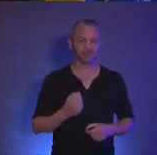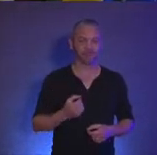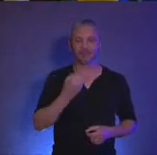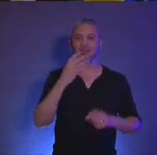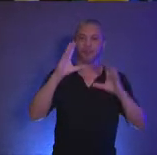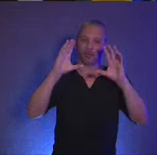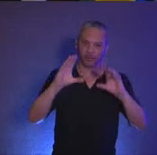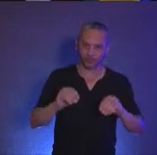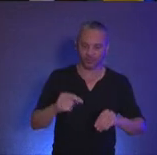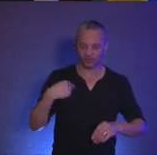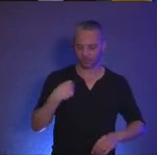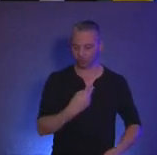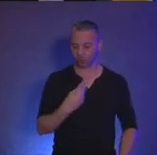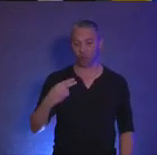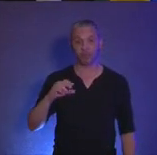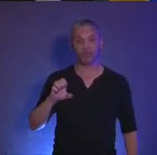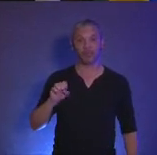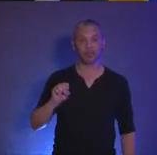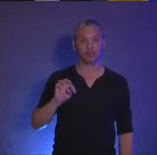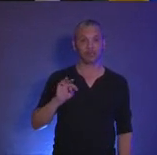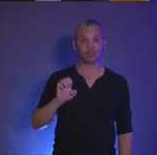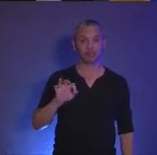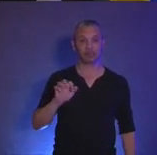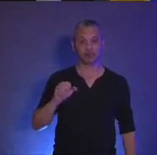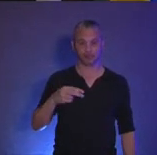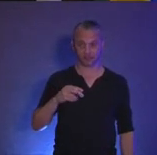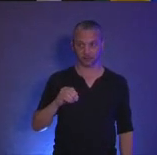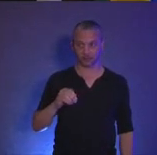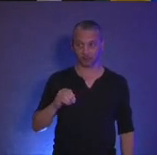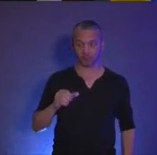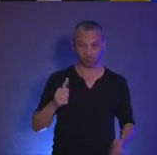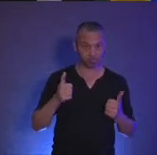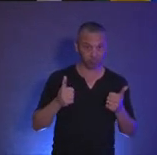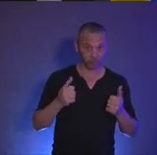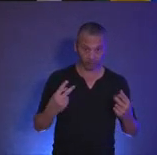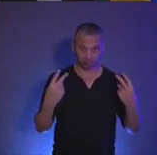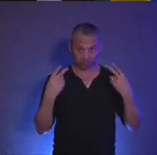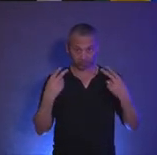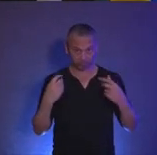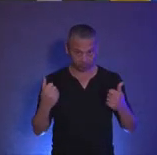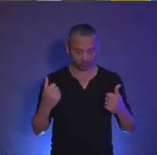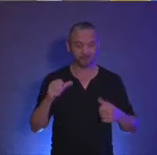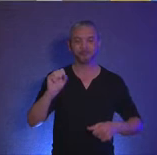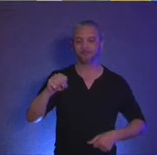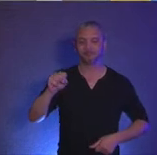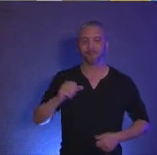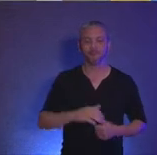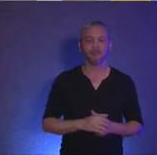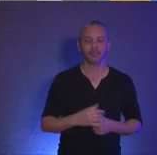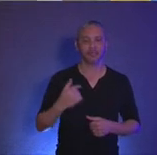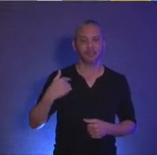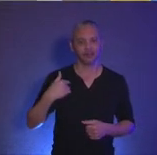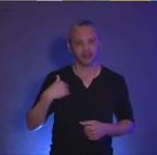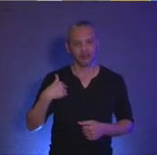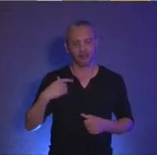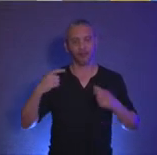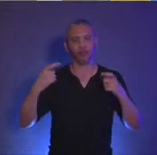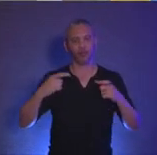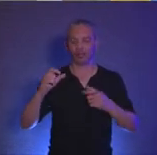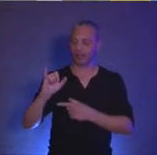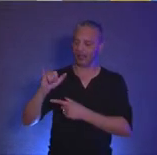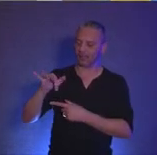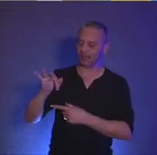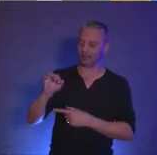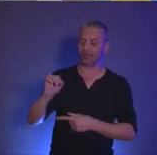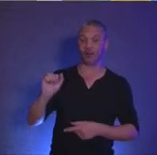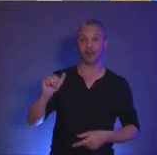pessoal, boa noite. Meu nome é Stefano Wroblewski. Dá para ouvir bem? Tá. Sim. Sou diretor da InfoAmazônia. E